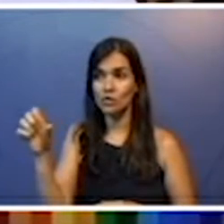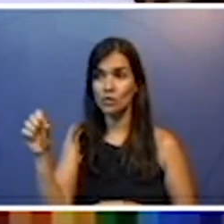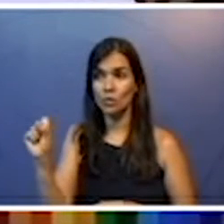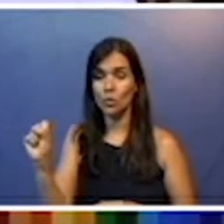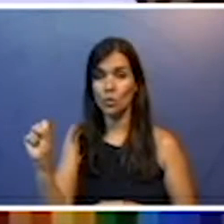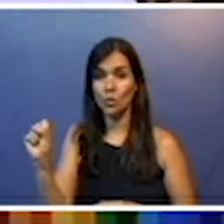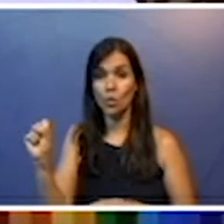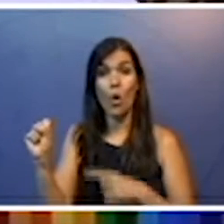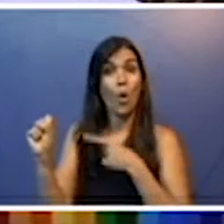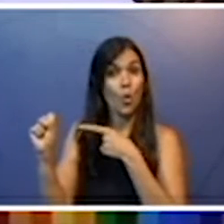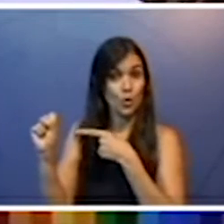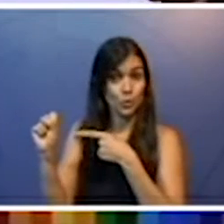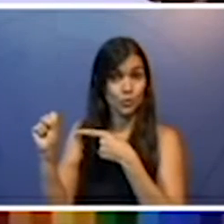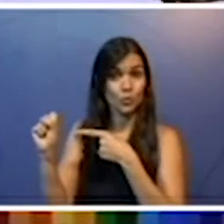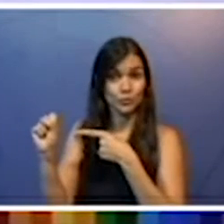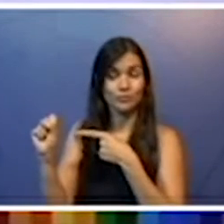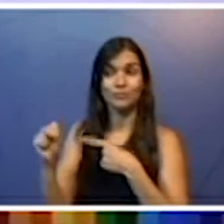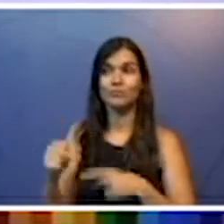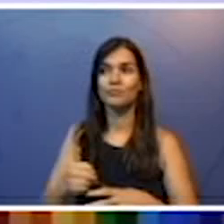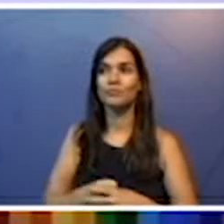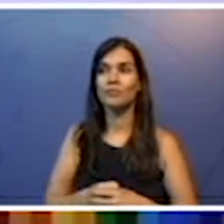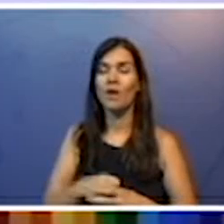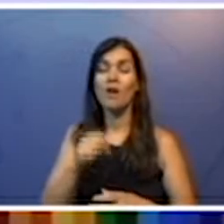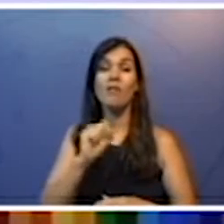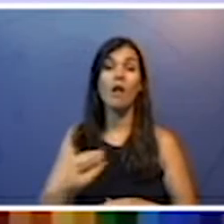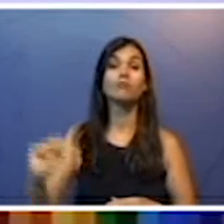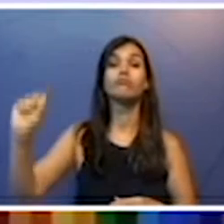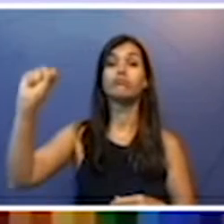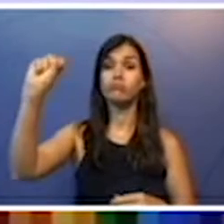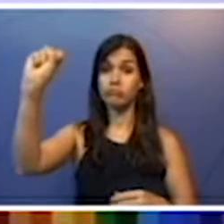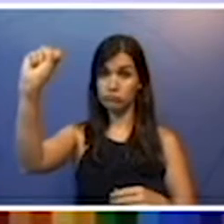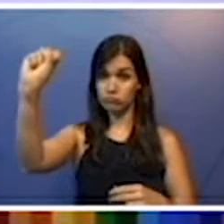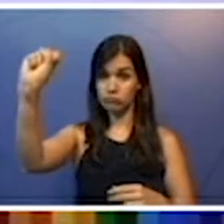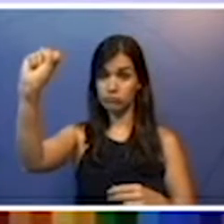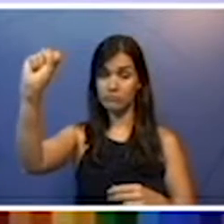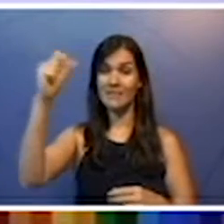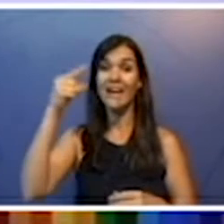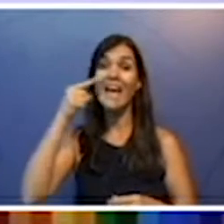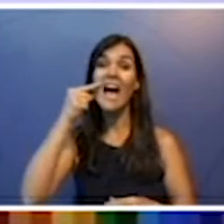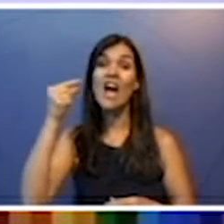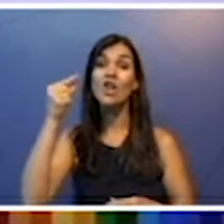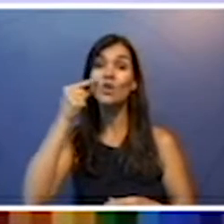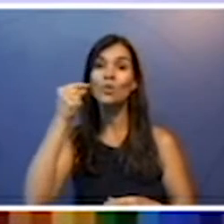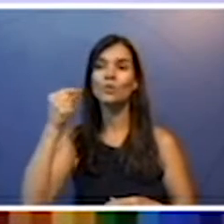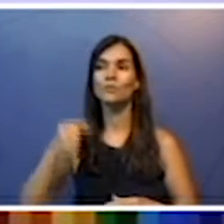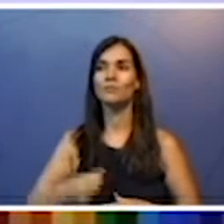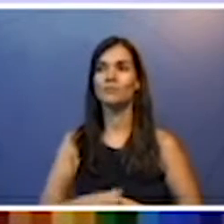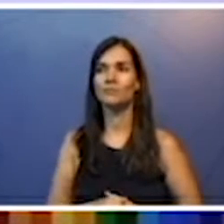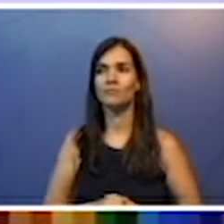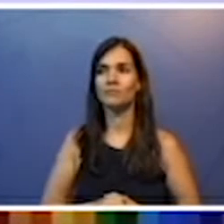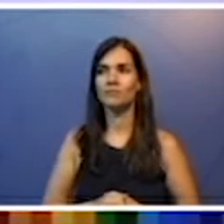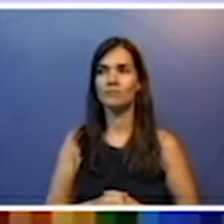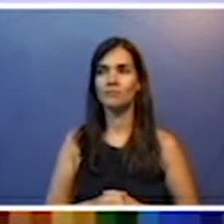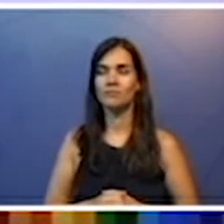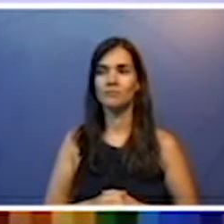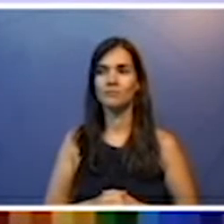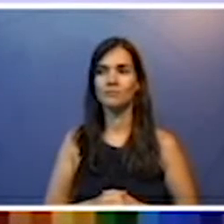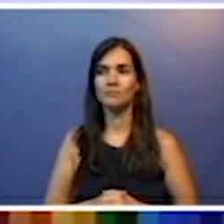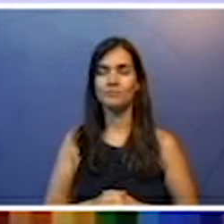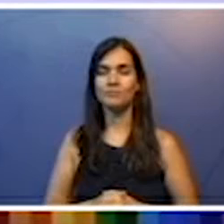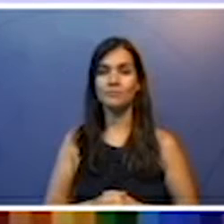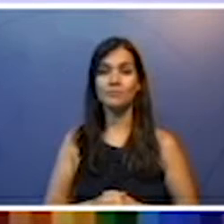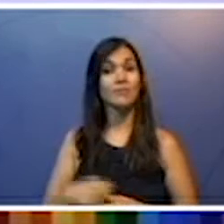1, 2, 3, 4, 5, 6, 7... 8. Então vamos fazer a marcação aqui no nome do gato. Olha, a palavra gato está escrito